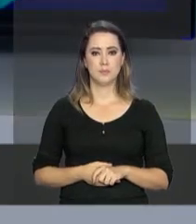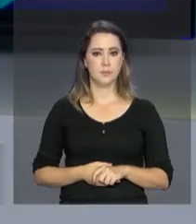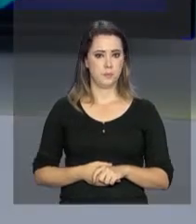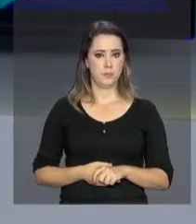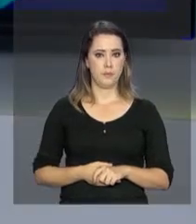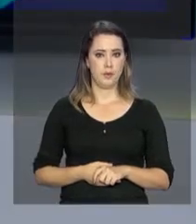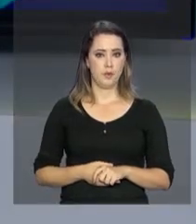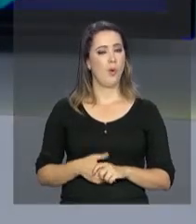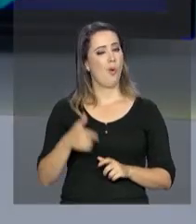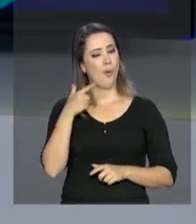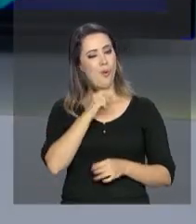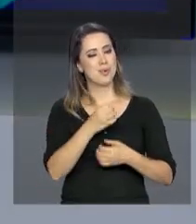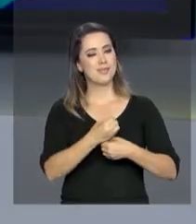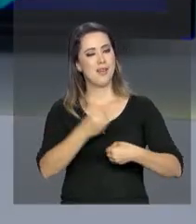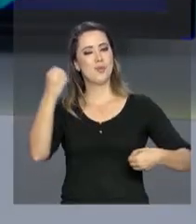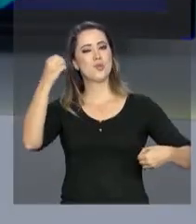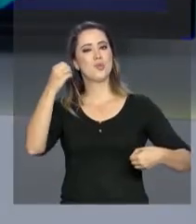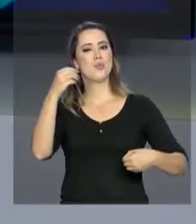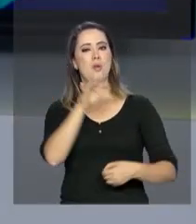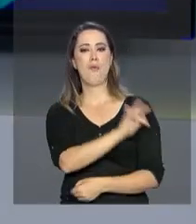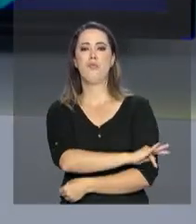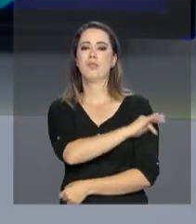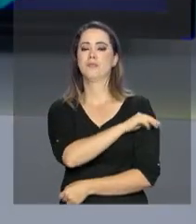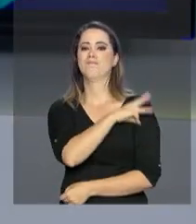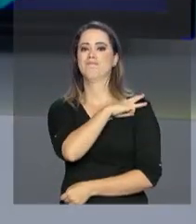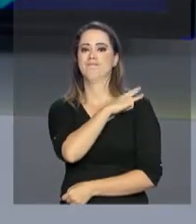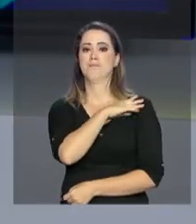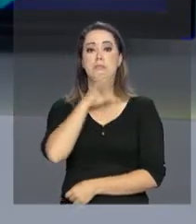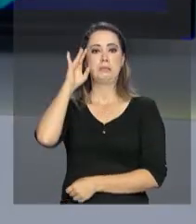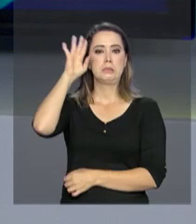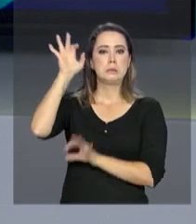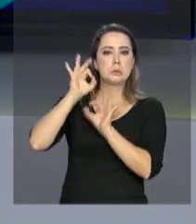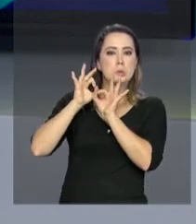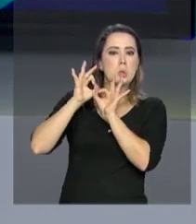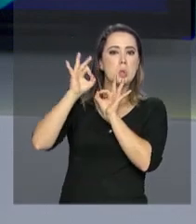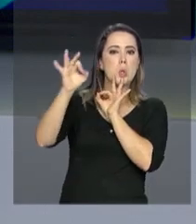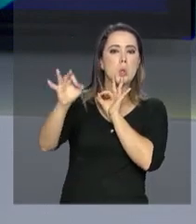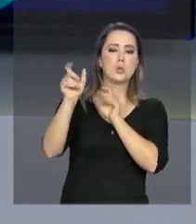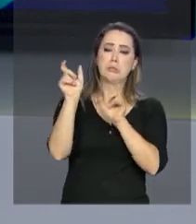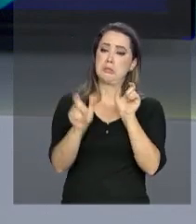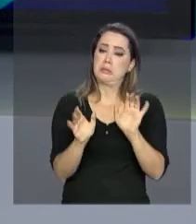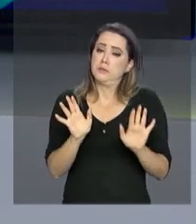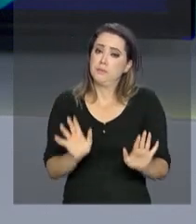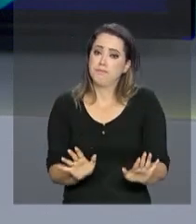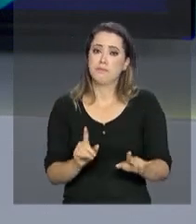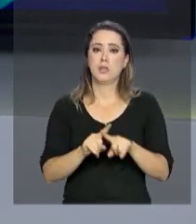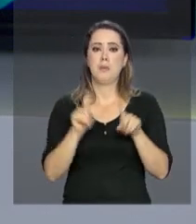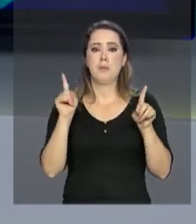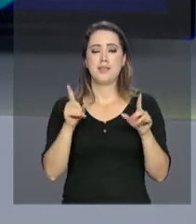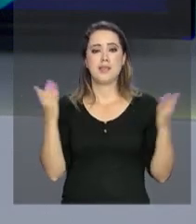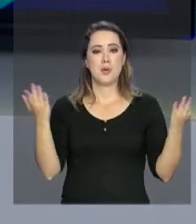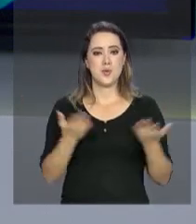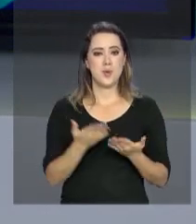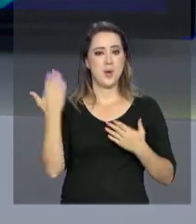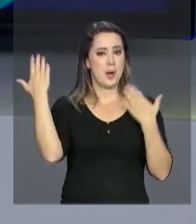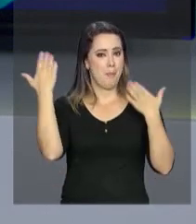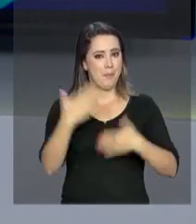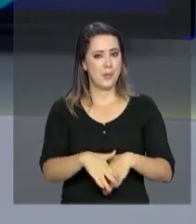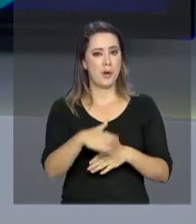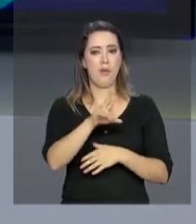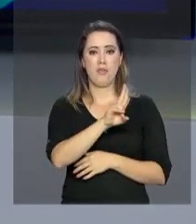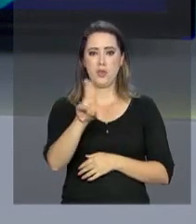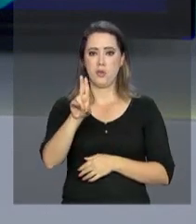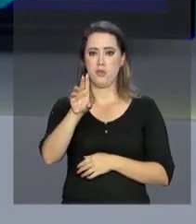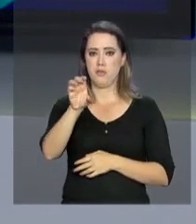conquistar o diploma do ensino fundamental ou médio parece um sonho distante para muita gente o exame nacional para certificação de